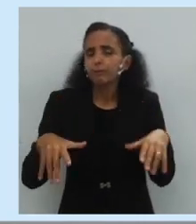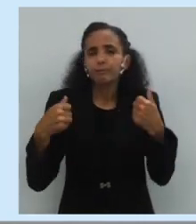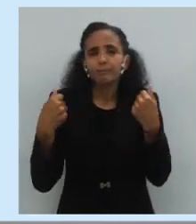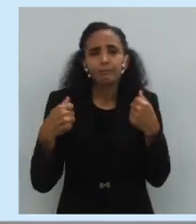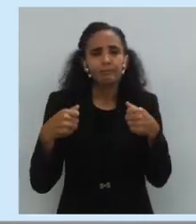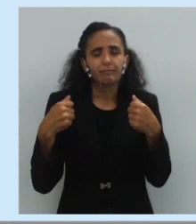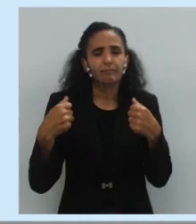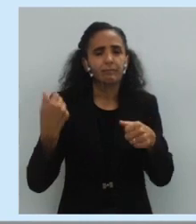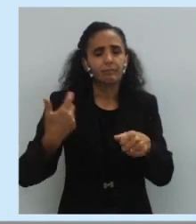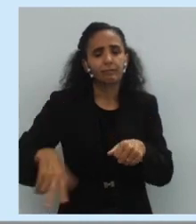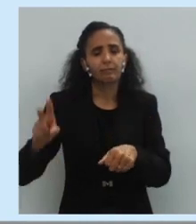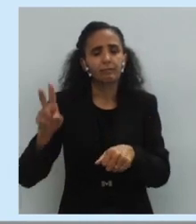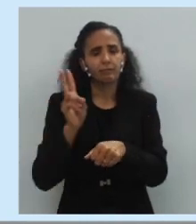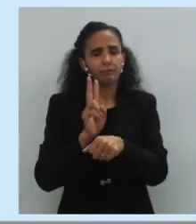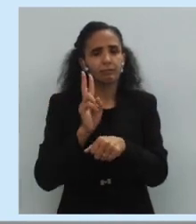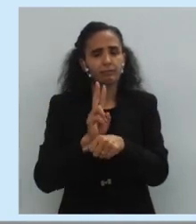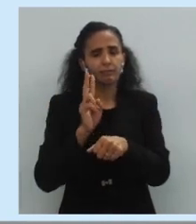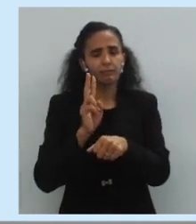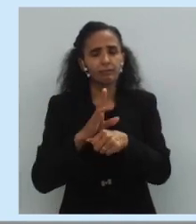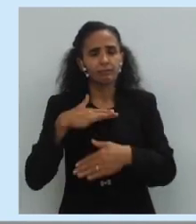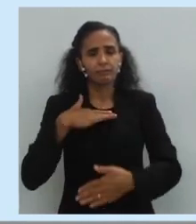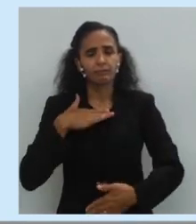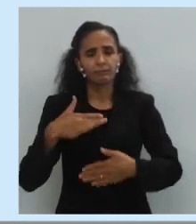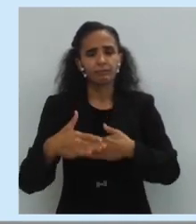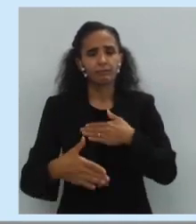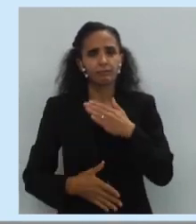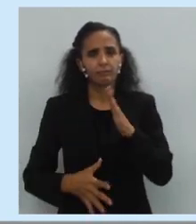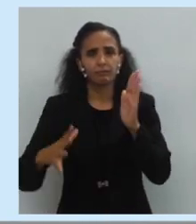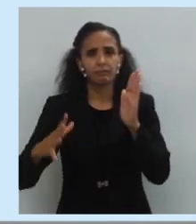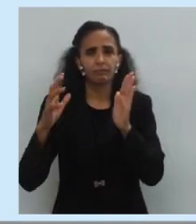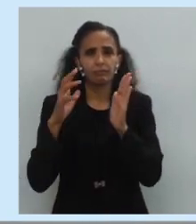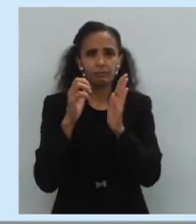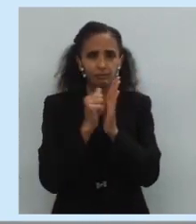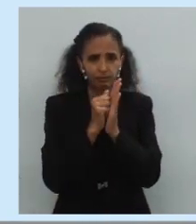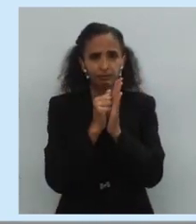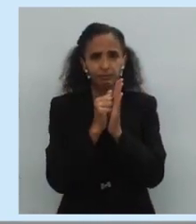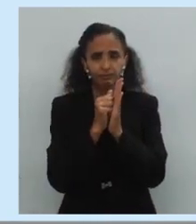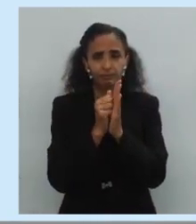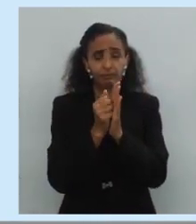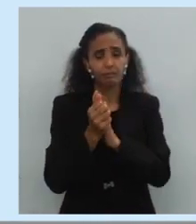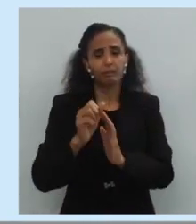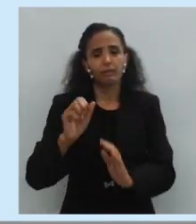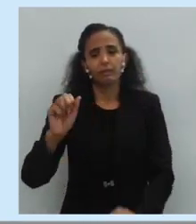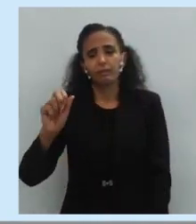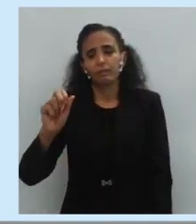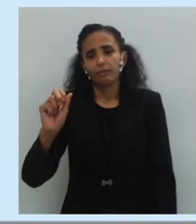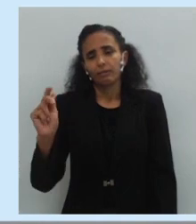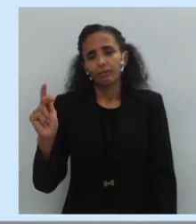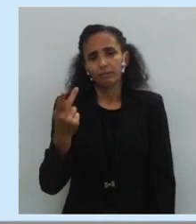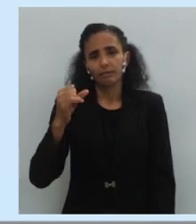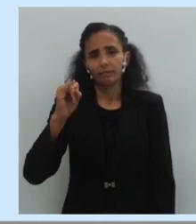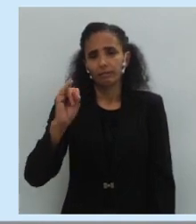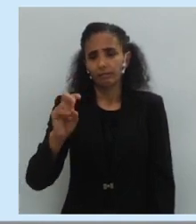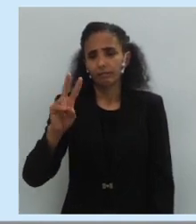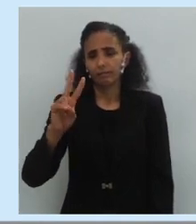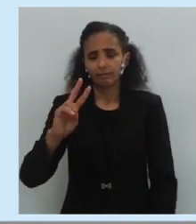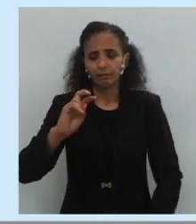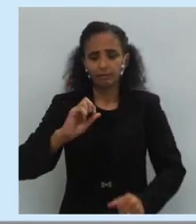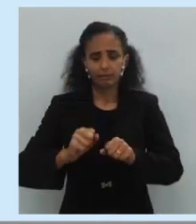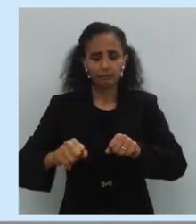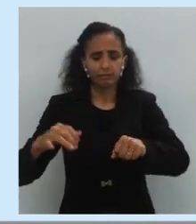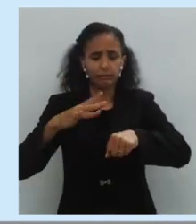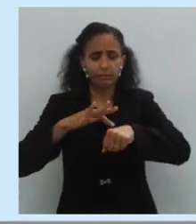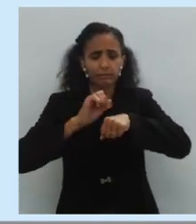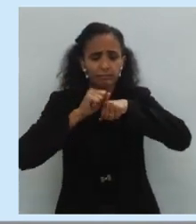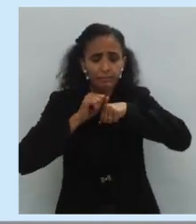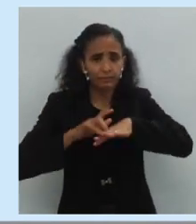ou seja, houve ali a consumição pela AIDS. Então, o HIV ele